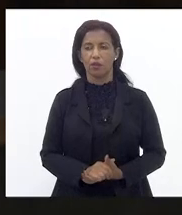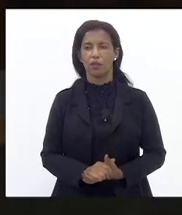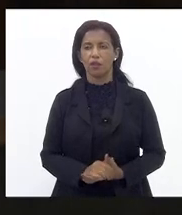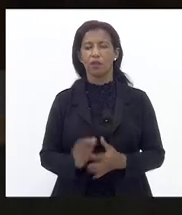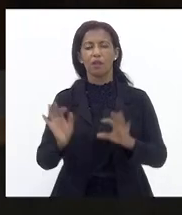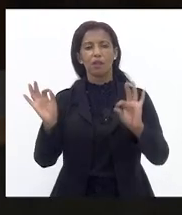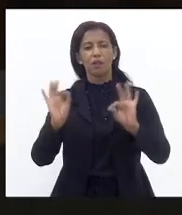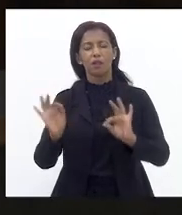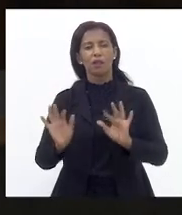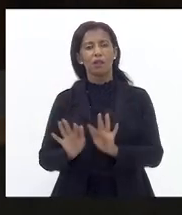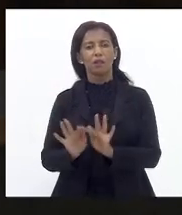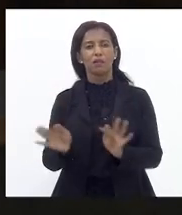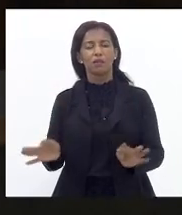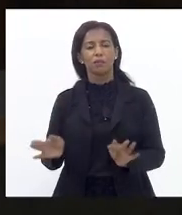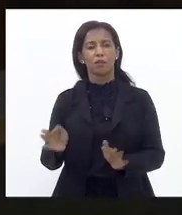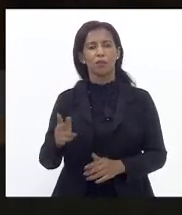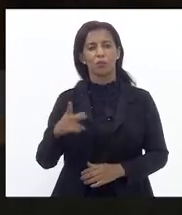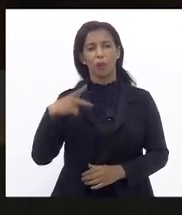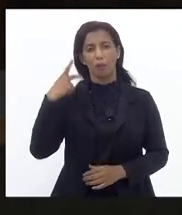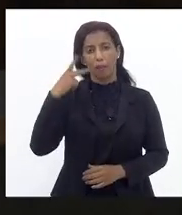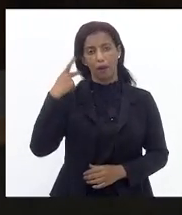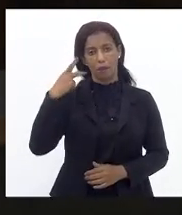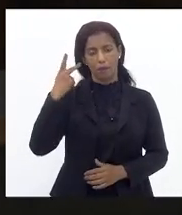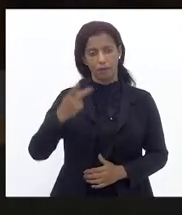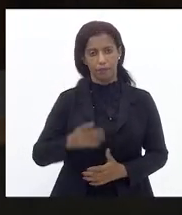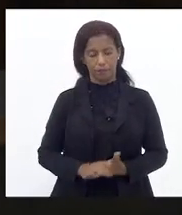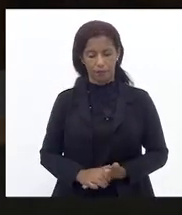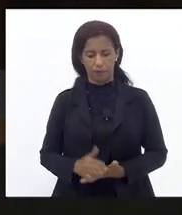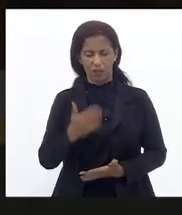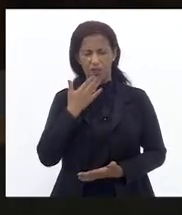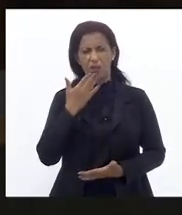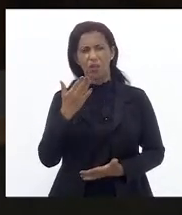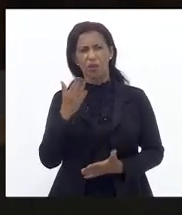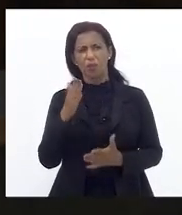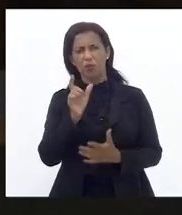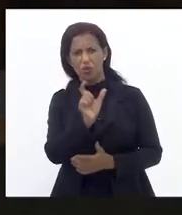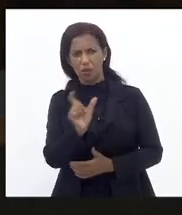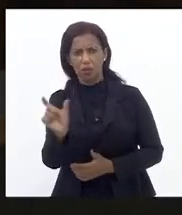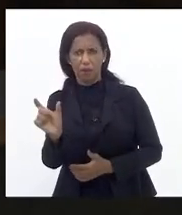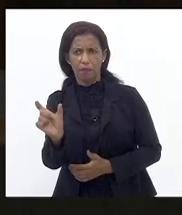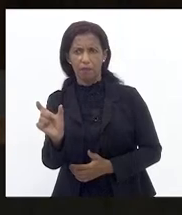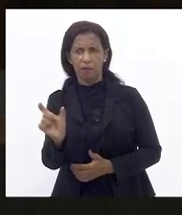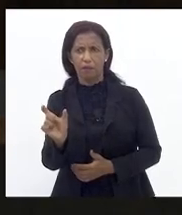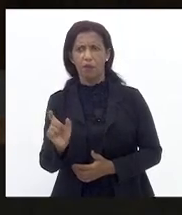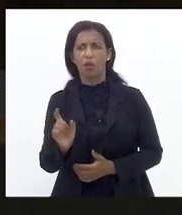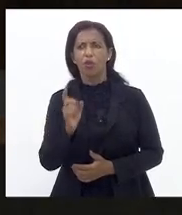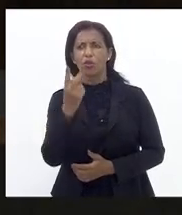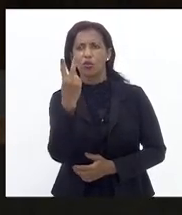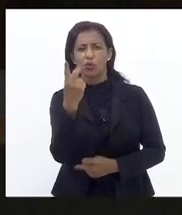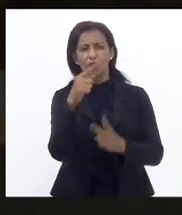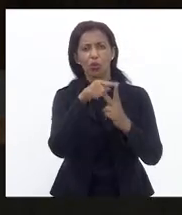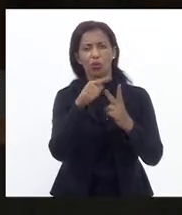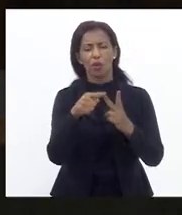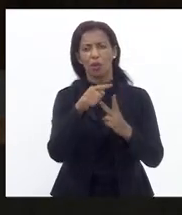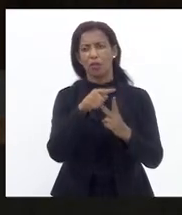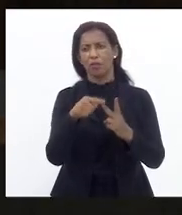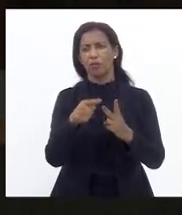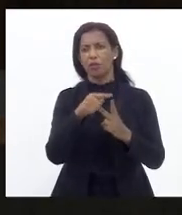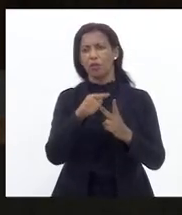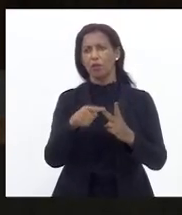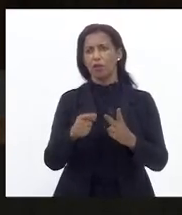nem simplesmente como parlamentar Se eu pedir o aparte quer fazer só duas ponderações